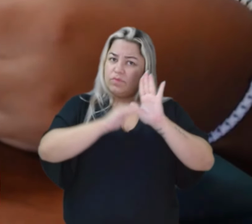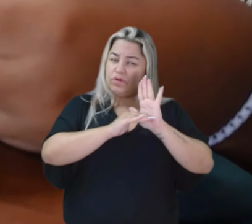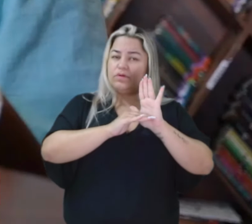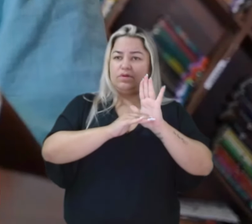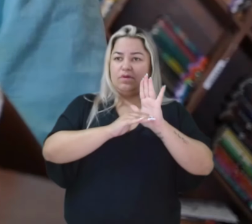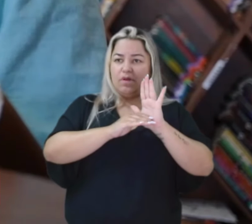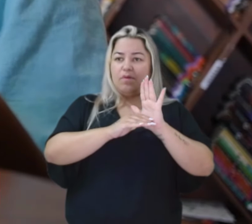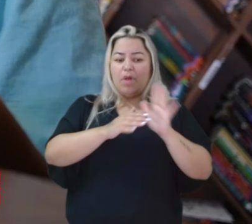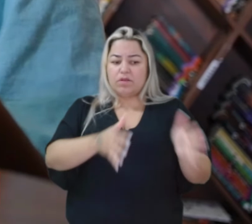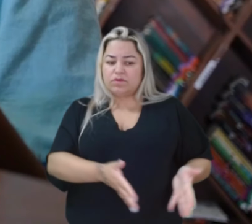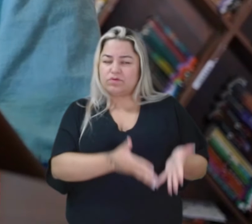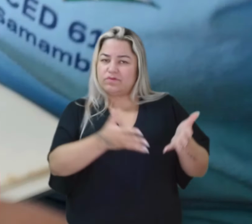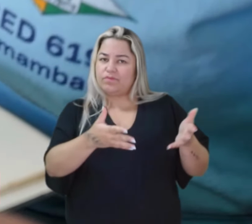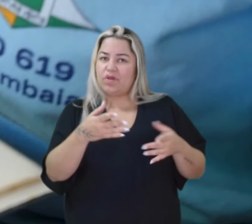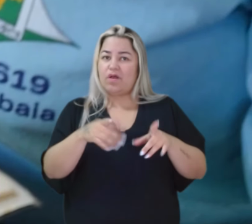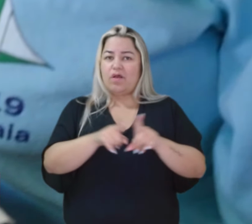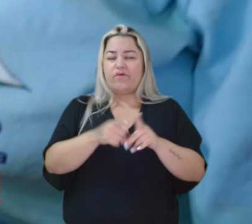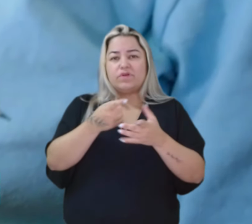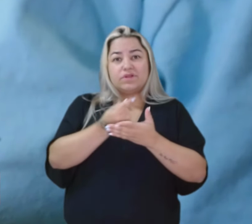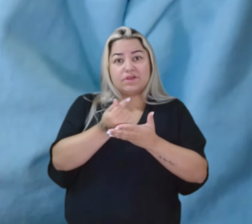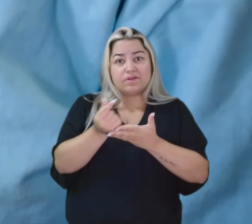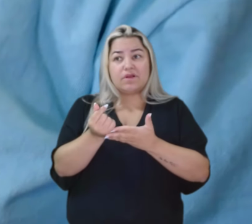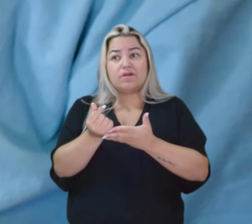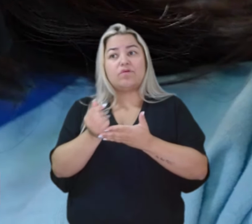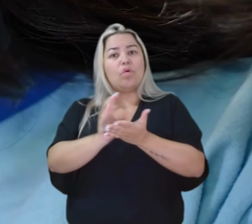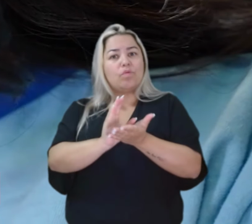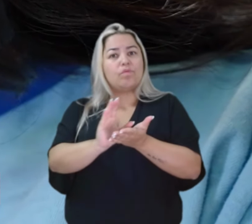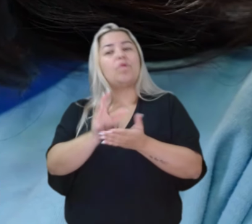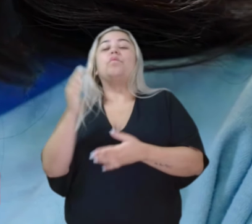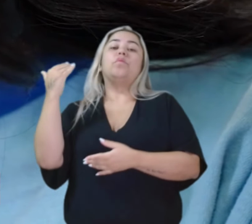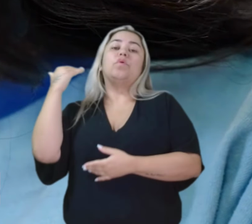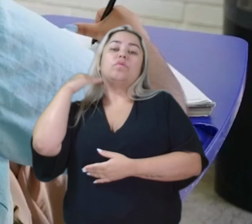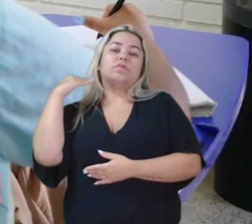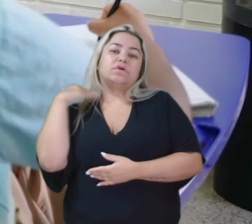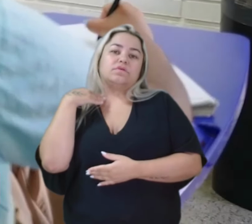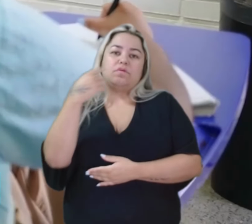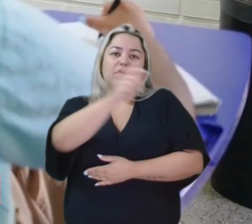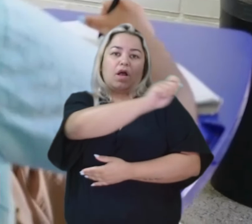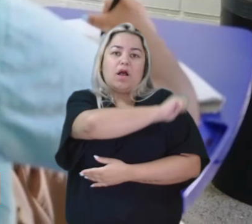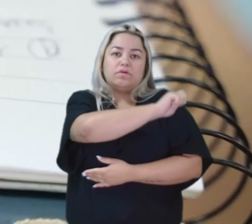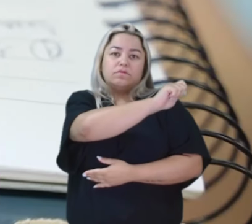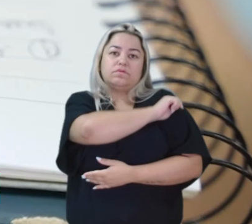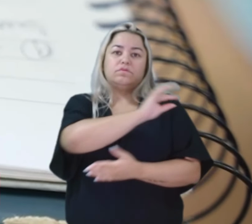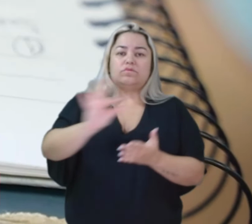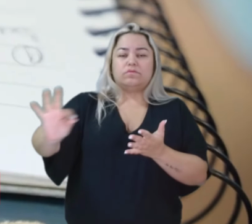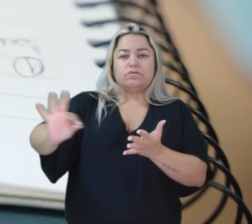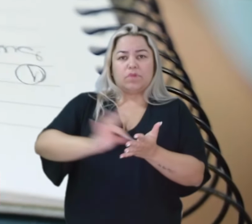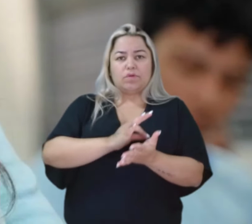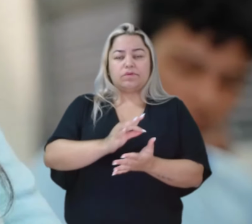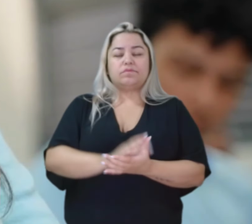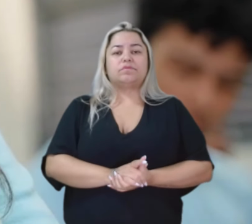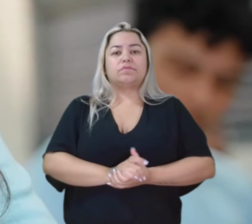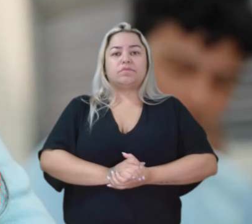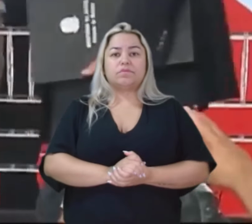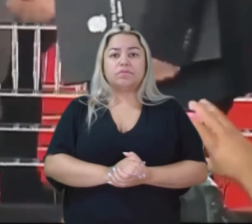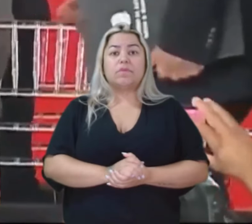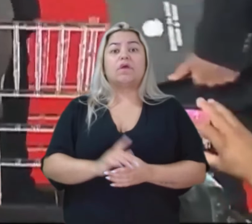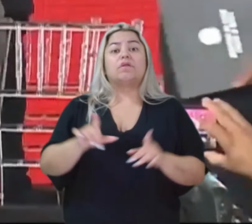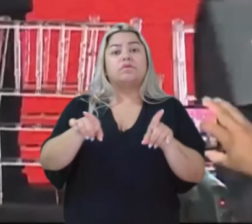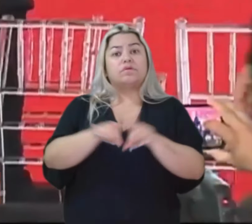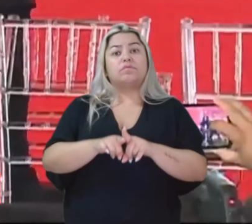Meia, um incentivo financeiro que garante uma espécie de poupança para estudantes cadastrados no CadÚnico, além